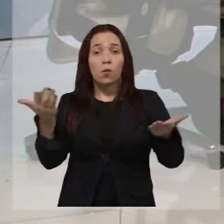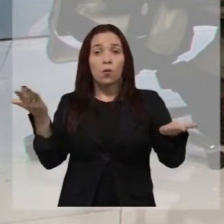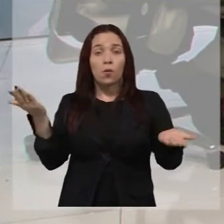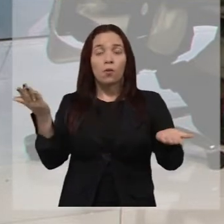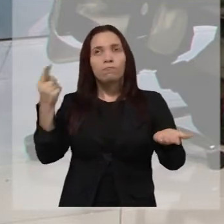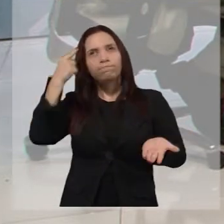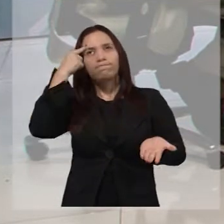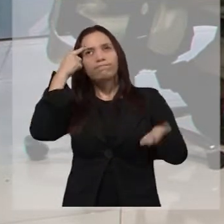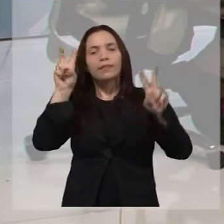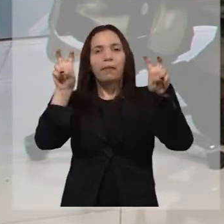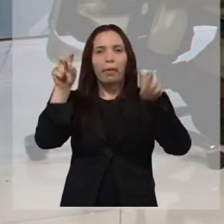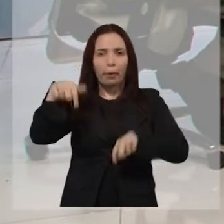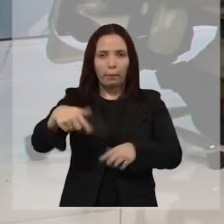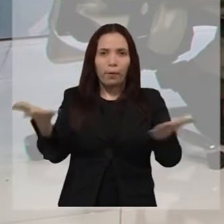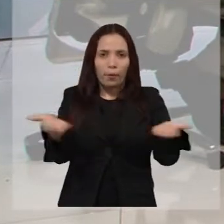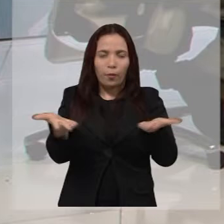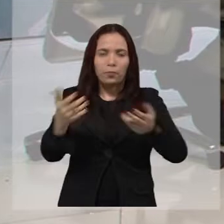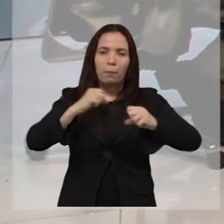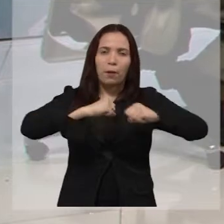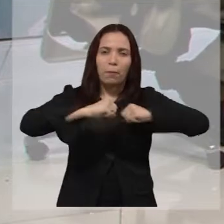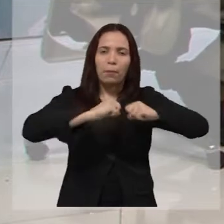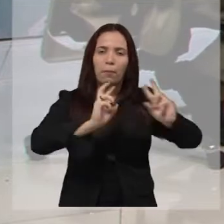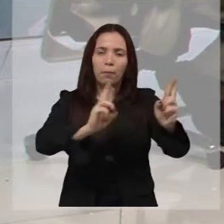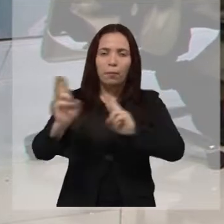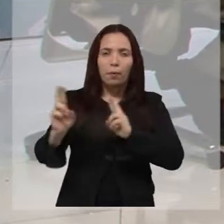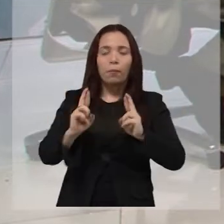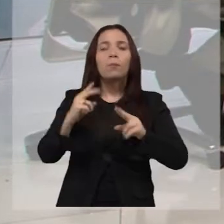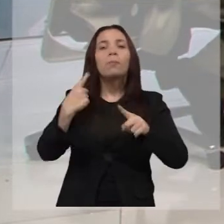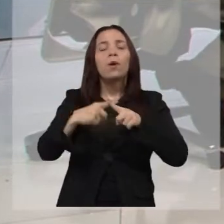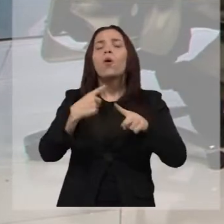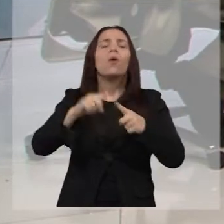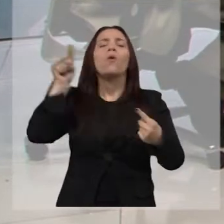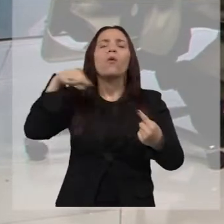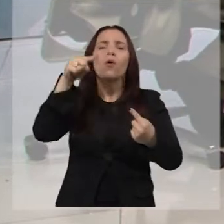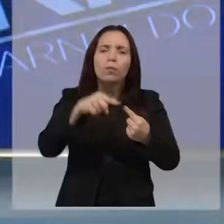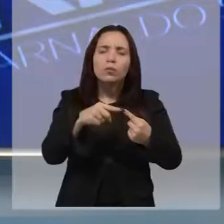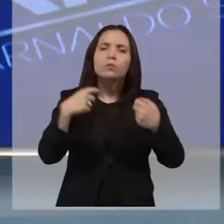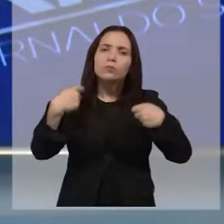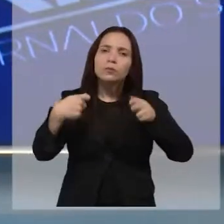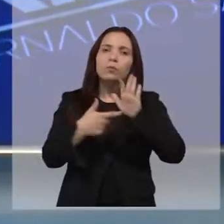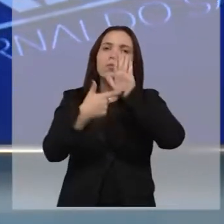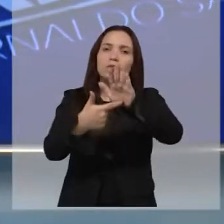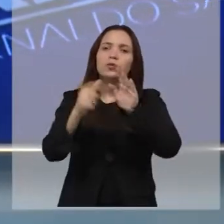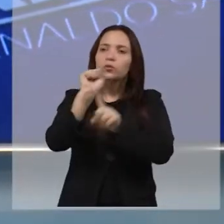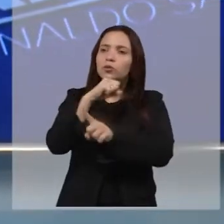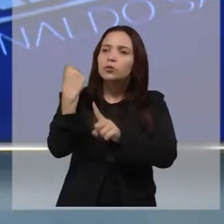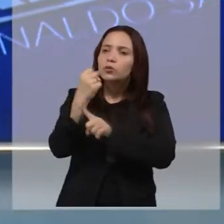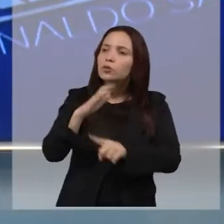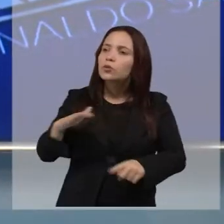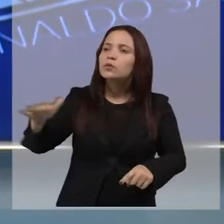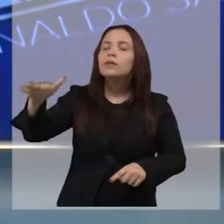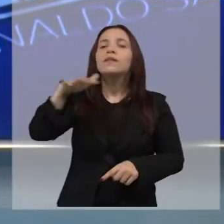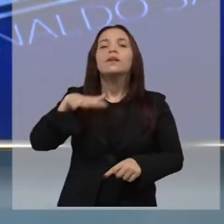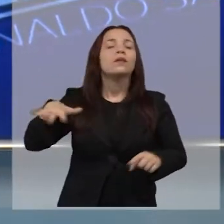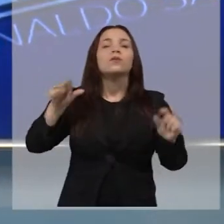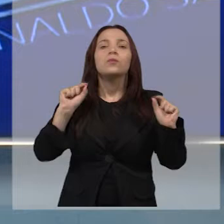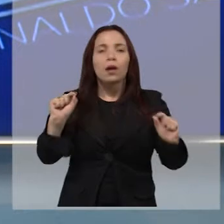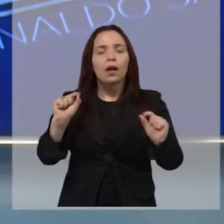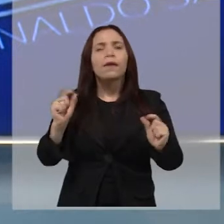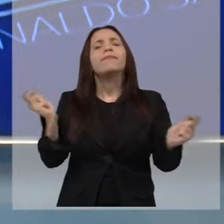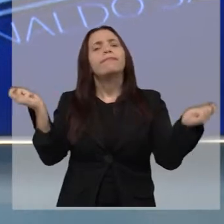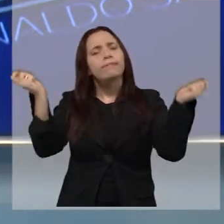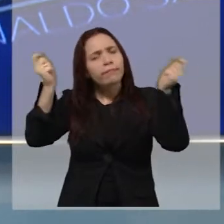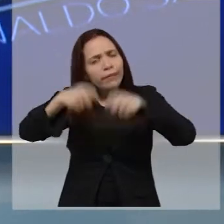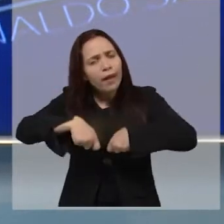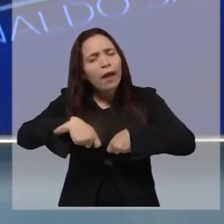tema para nós debatermos hoje aqui, foi exatamente com esse propósito, de mostrar para a sociedade, de dizer para o assinante, olha,